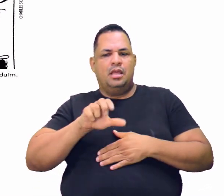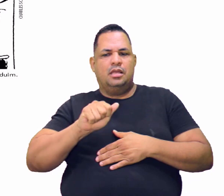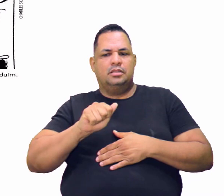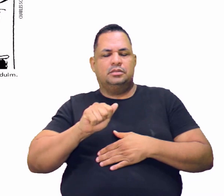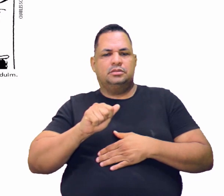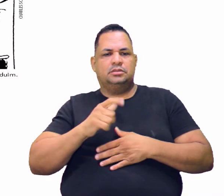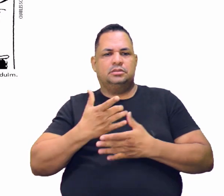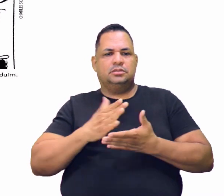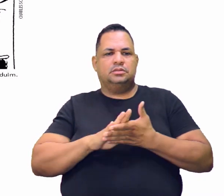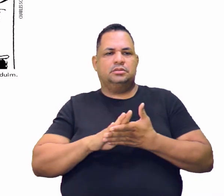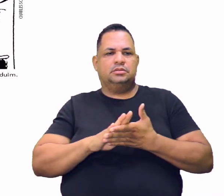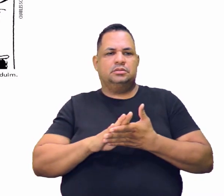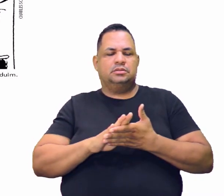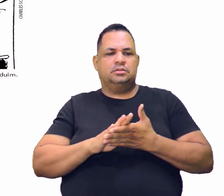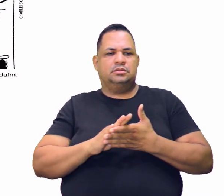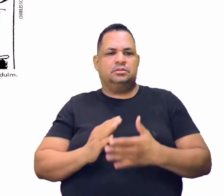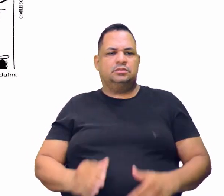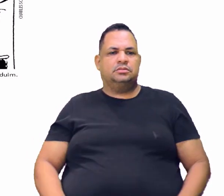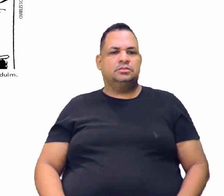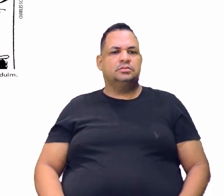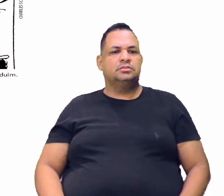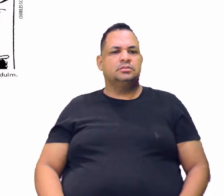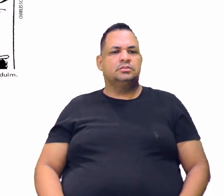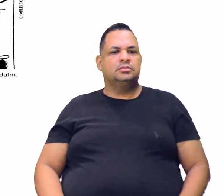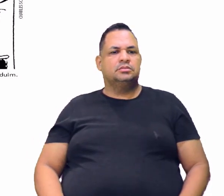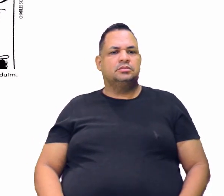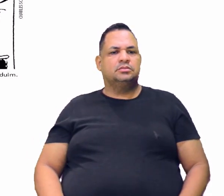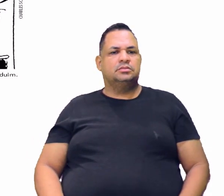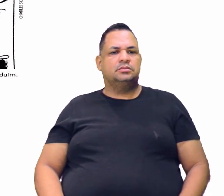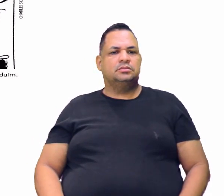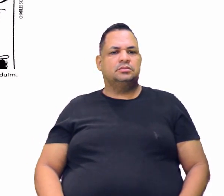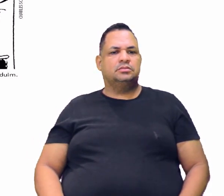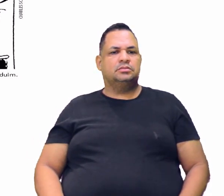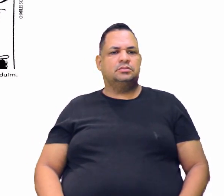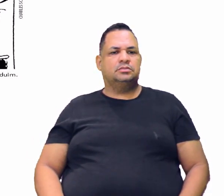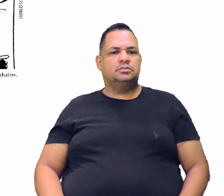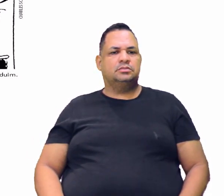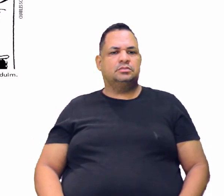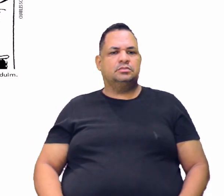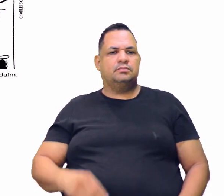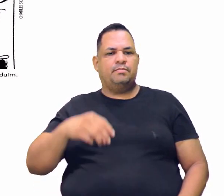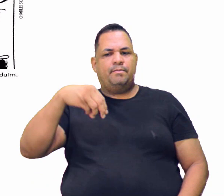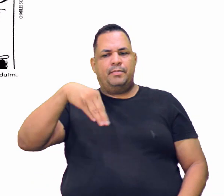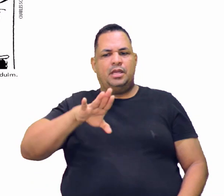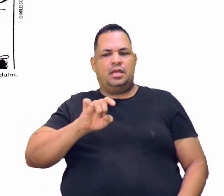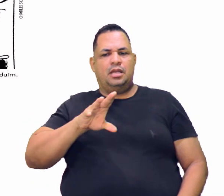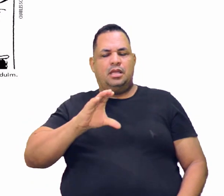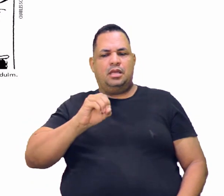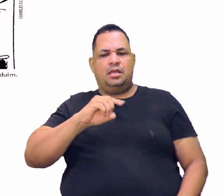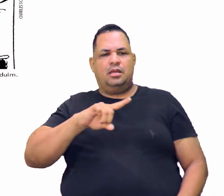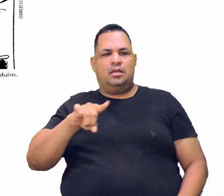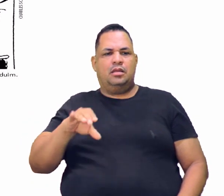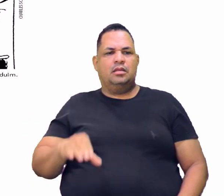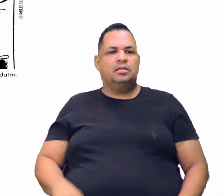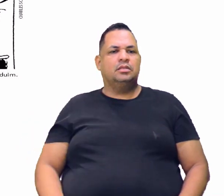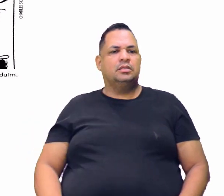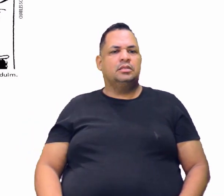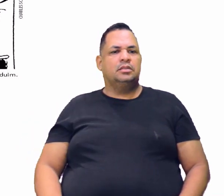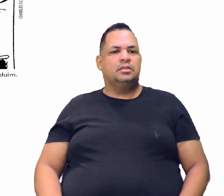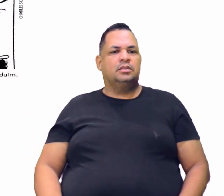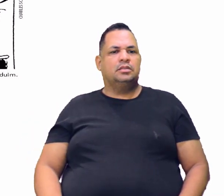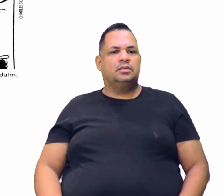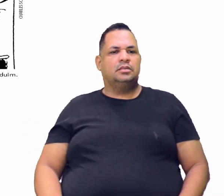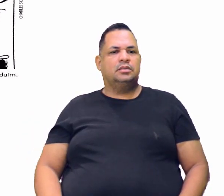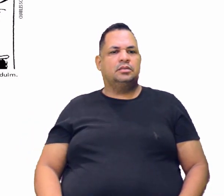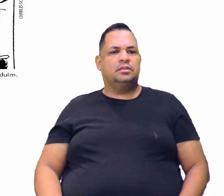de colocar melancia, colocasse aqui melão ou abacate. Comeu, vou trocar de canetinha